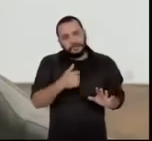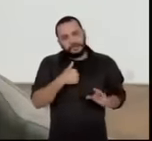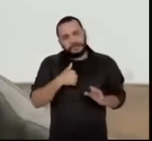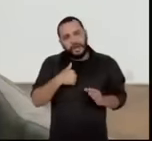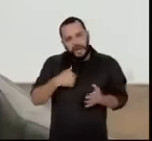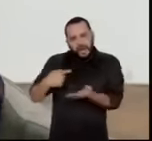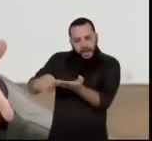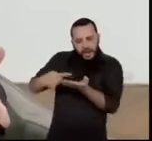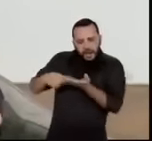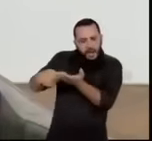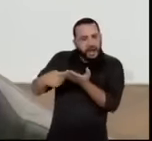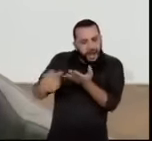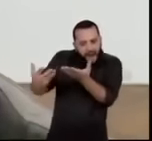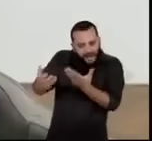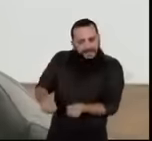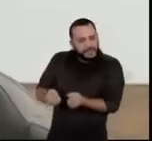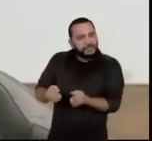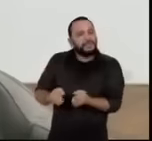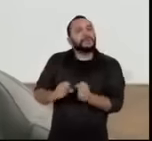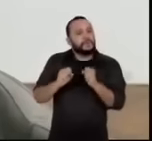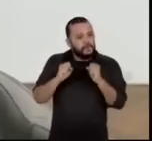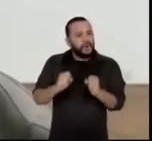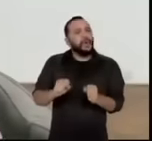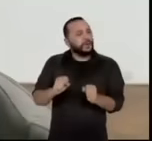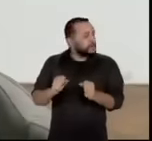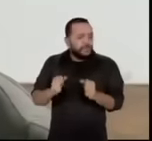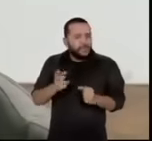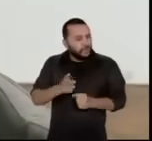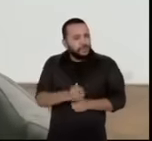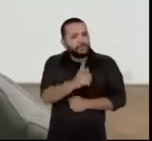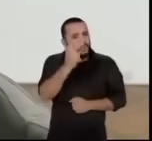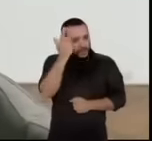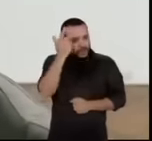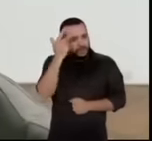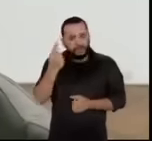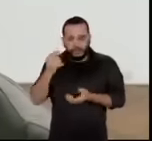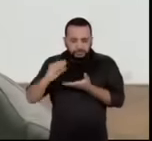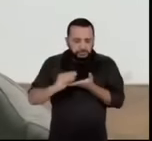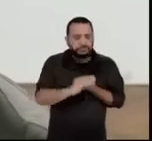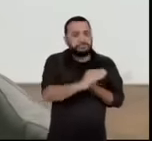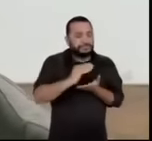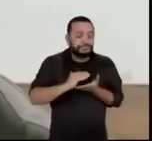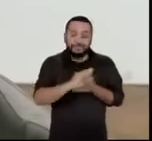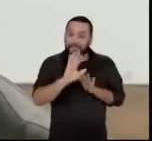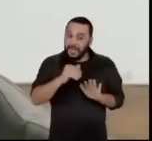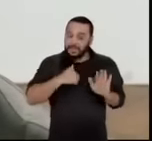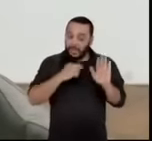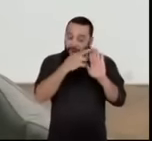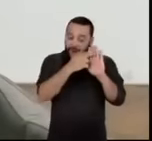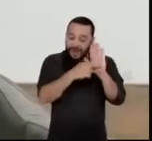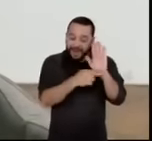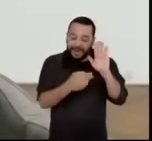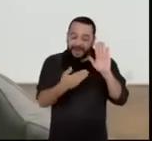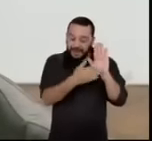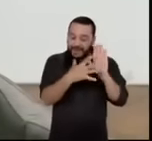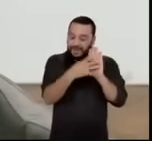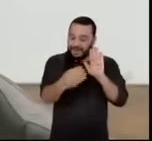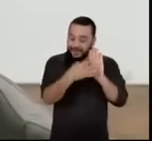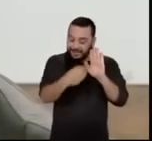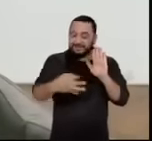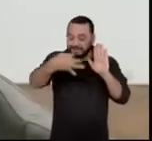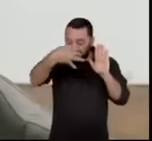consenso, passa a fruir novamente os recursos num modelo que eu entendo que é necessário, de uma escolha